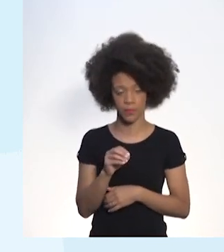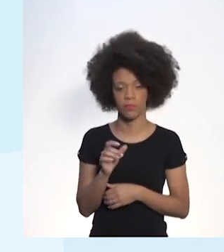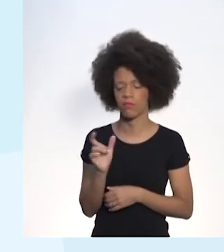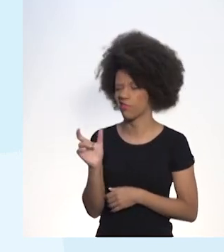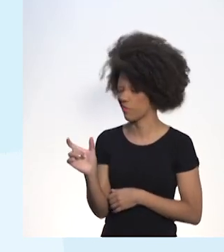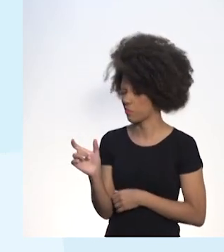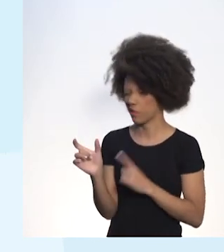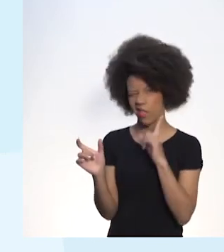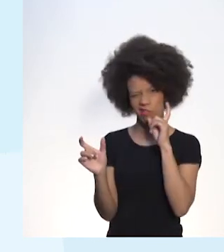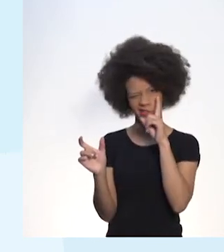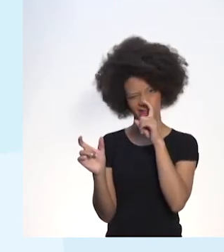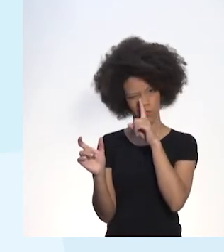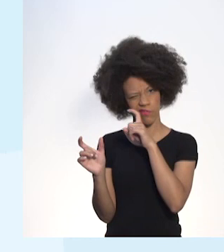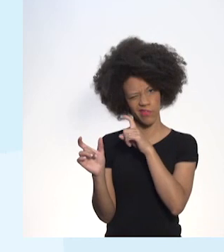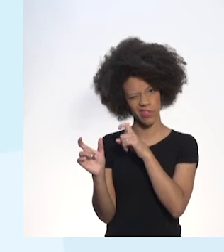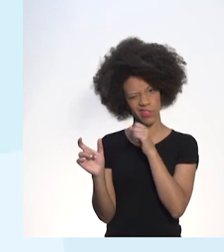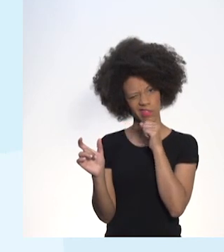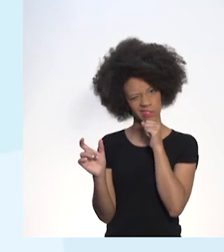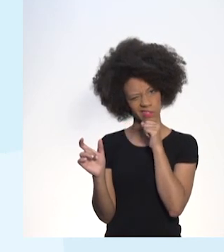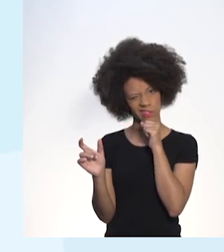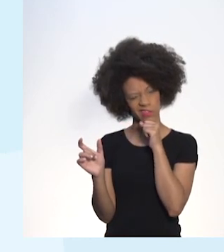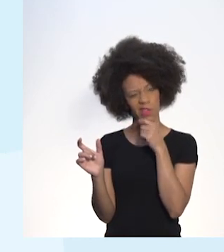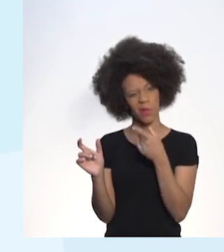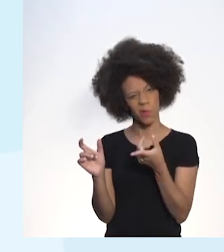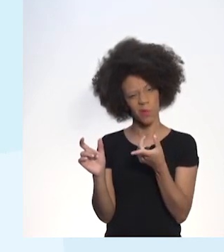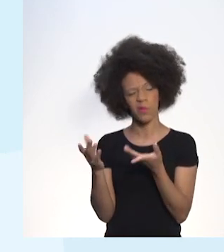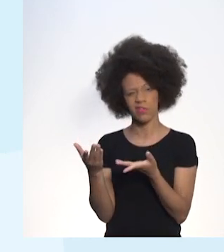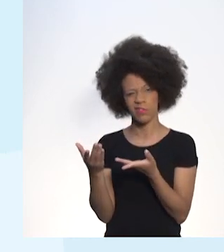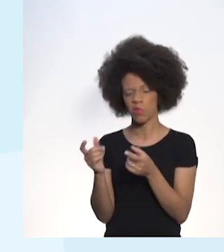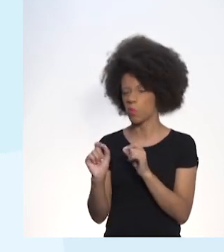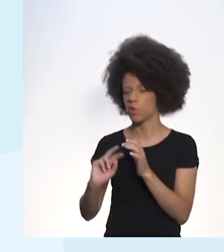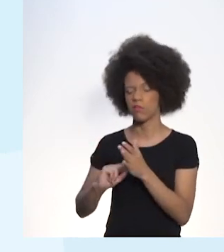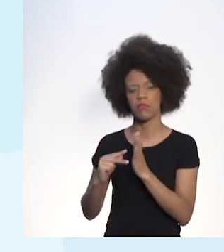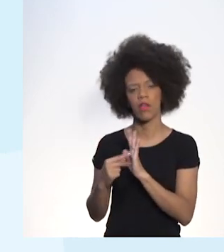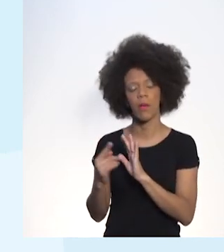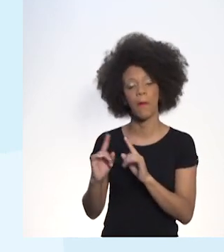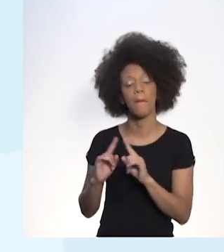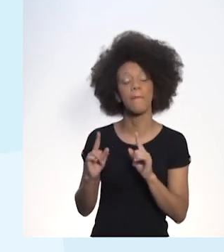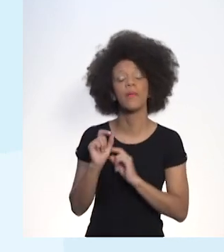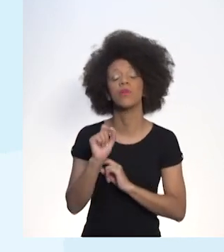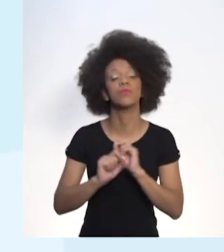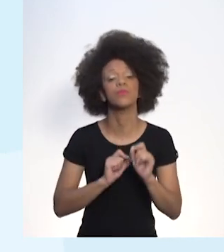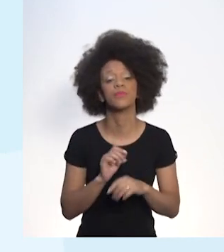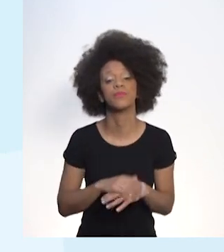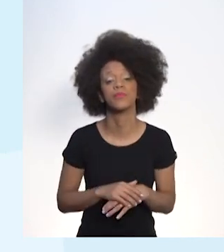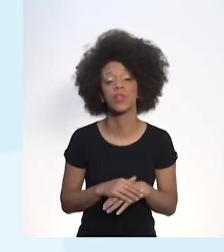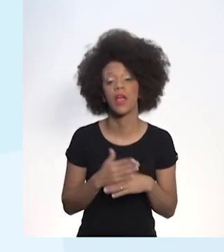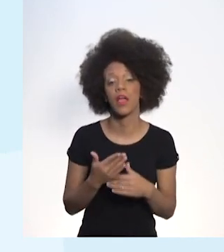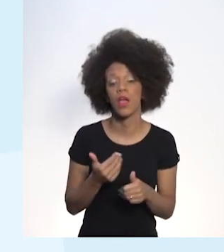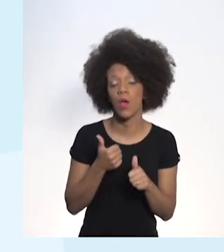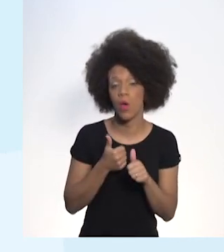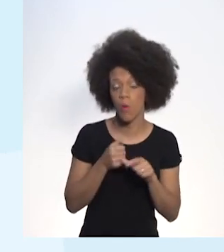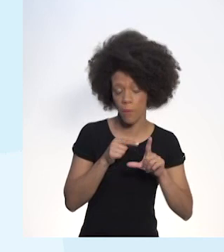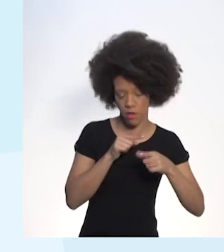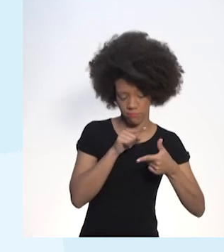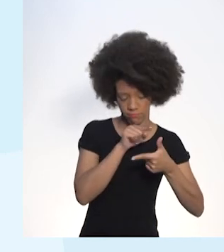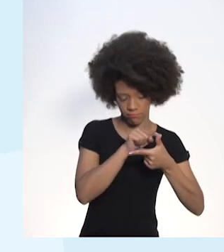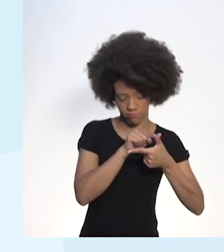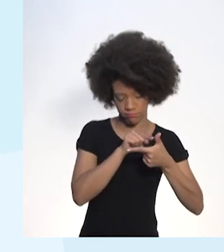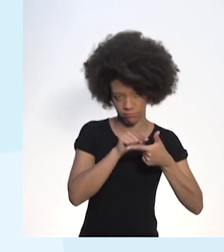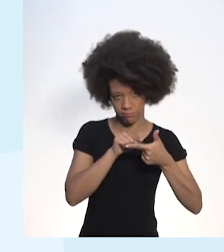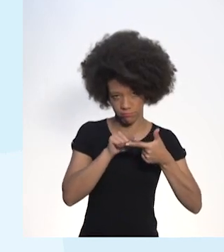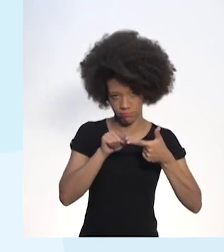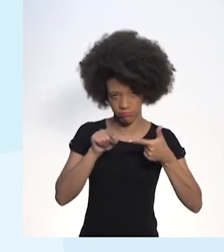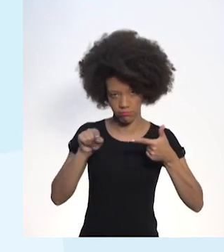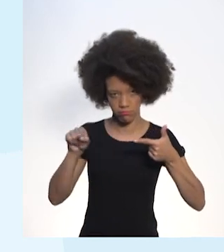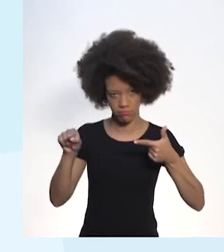palavra difícil aí, né, Alessandra, falando sobre o diâmetro, né? E ele diz o seguinte, que é um segmento de reta que, passando